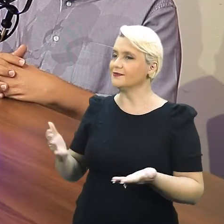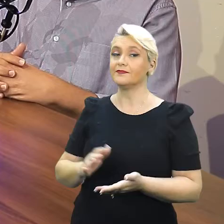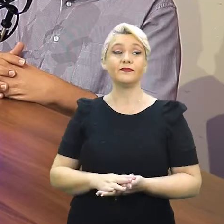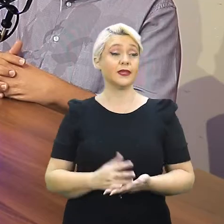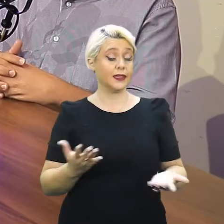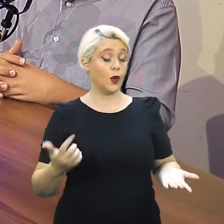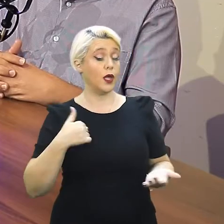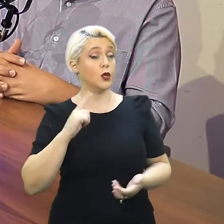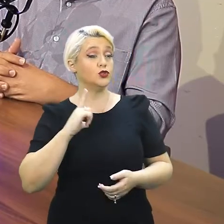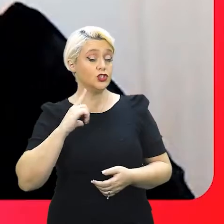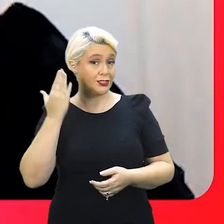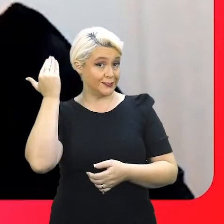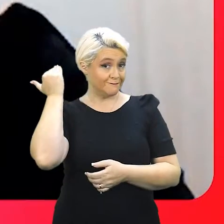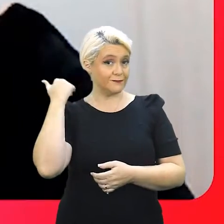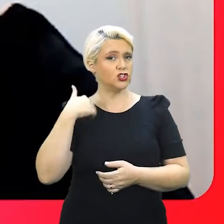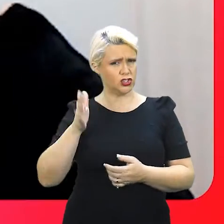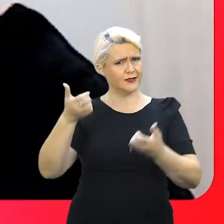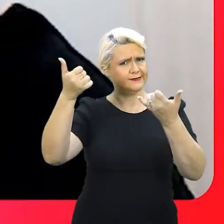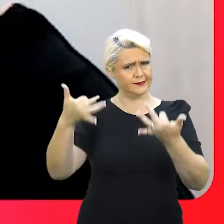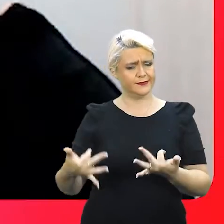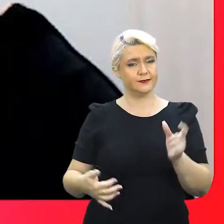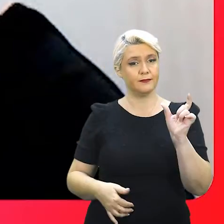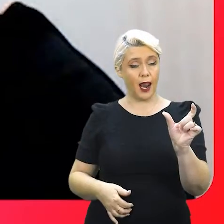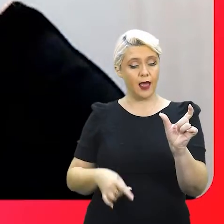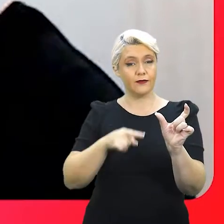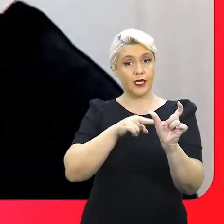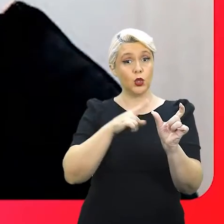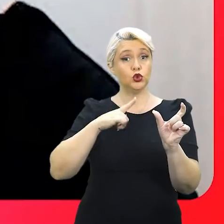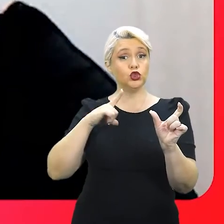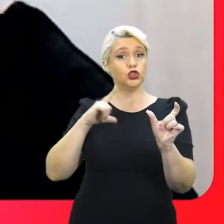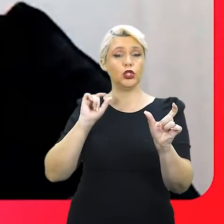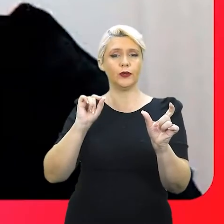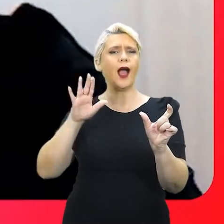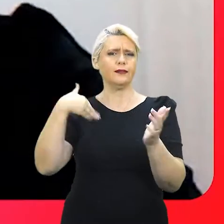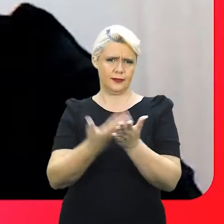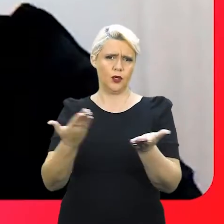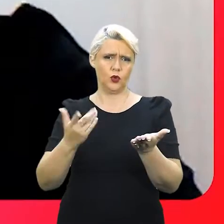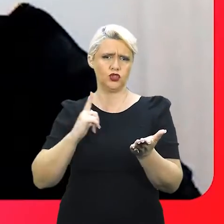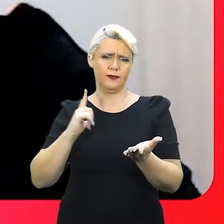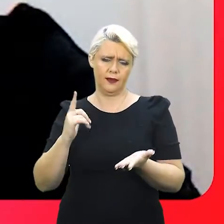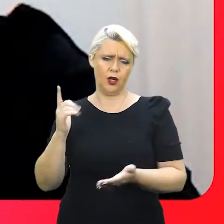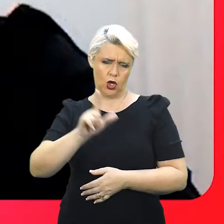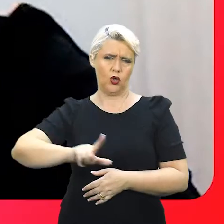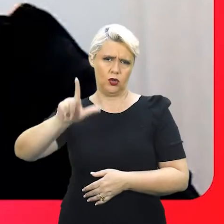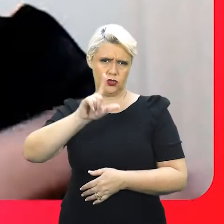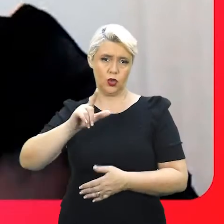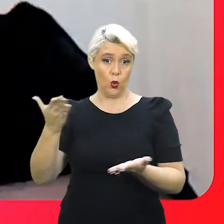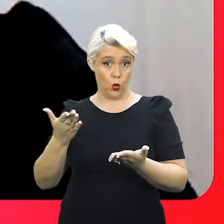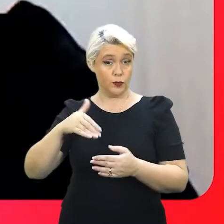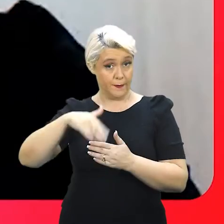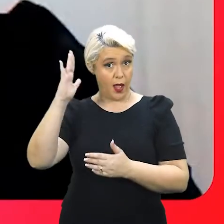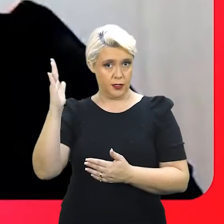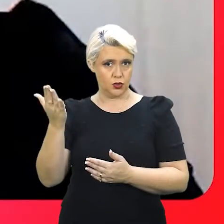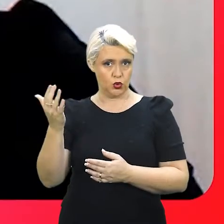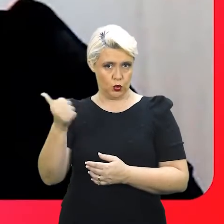Bom, eu tinha, Antônio José, como já te falei a palavra, eu tinha e tenho até hoje, evidente, hoje mais